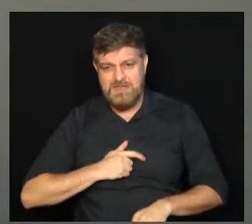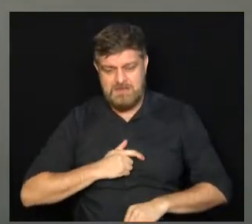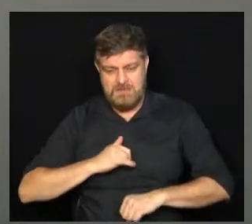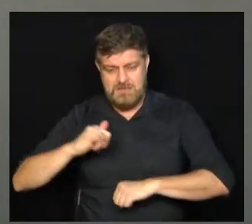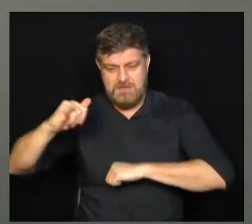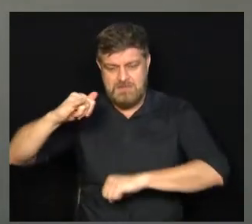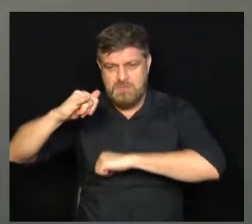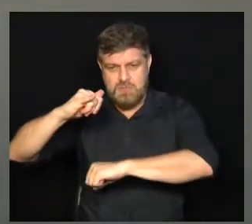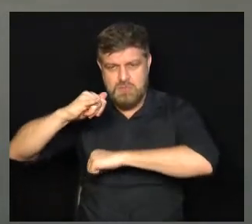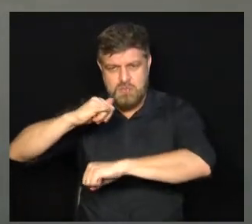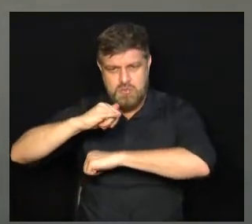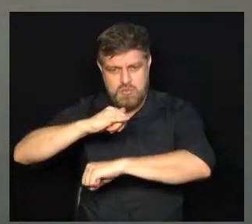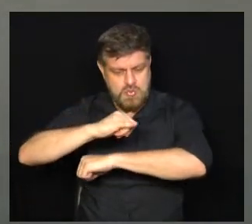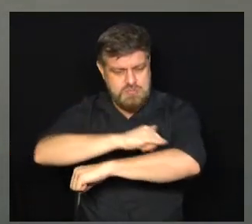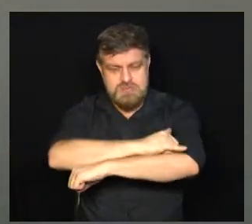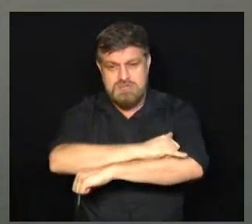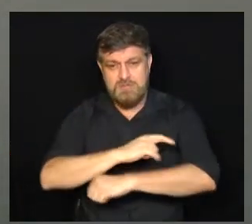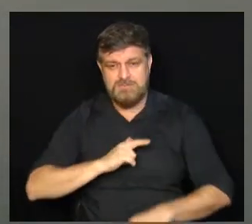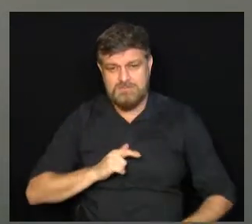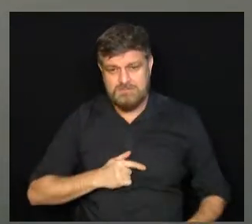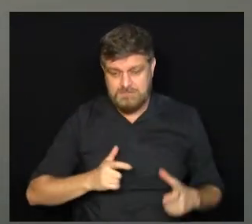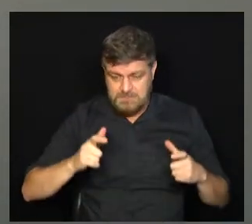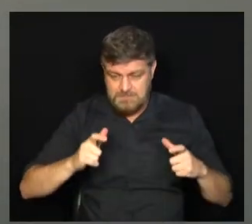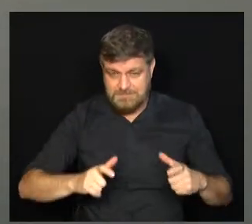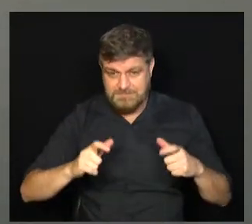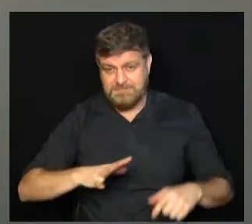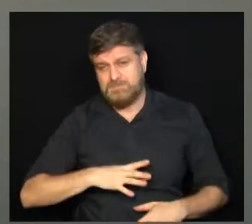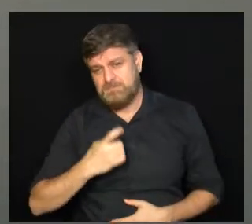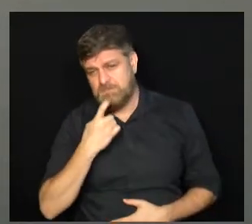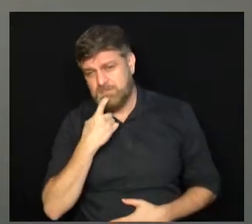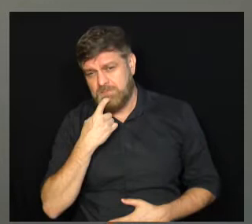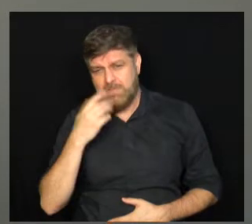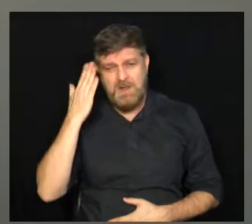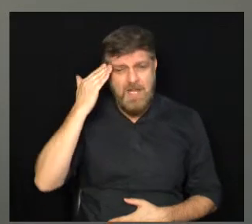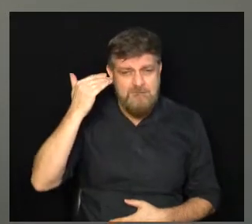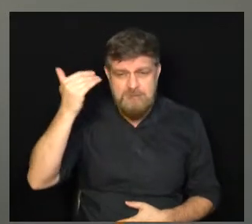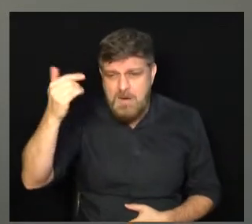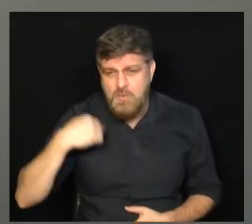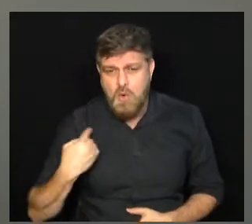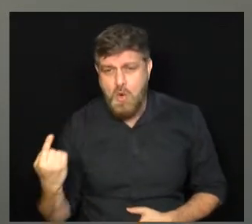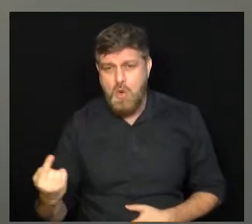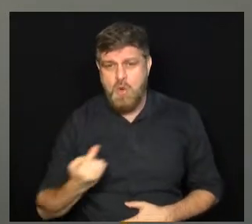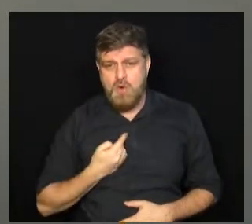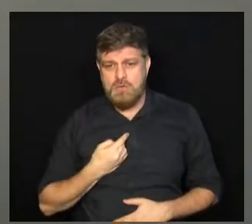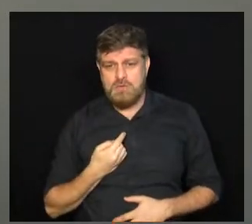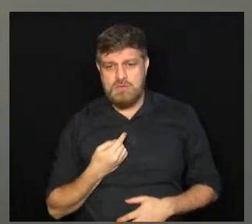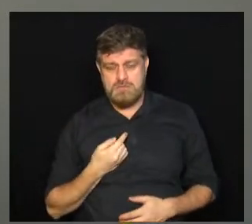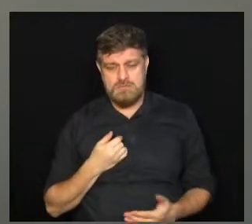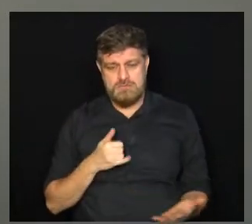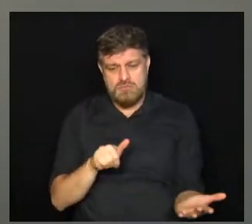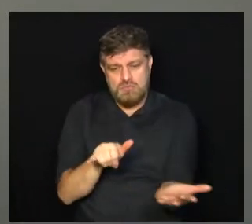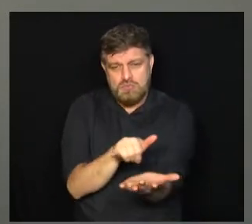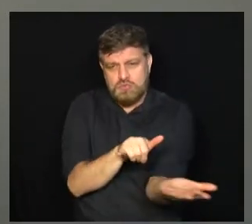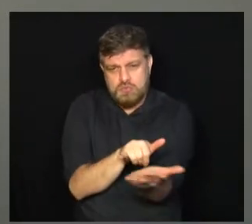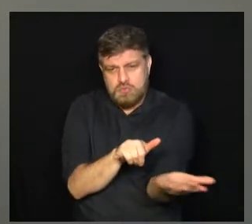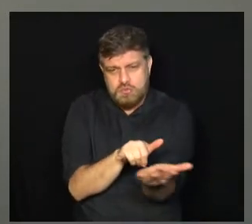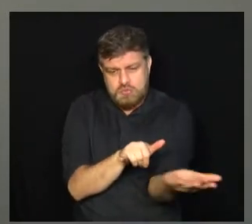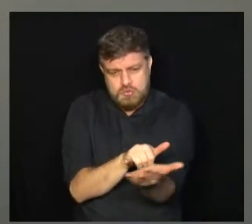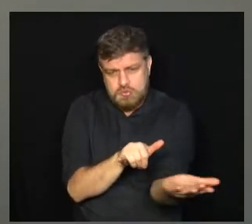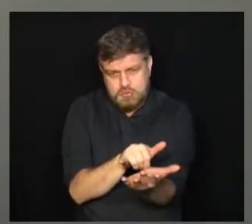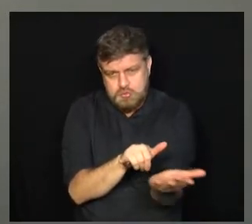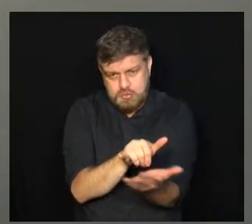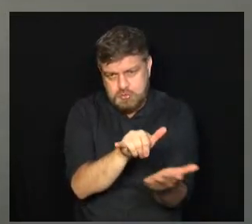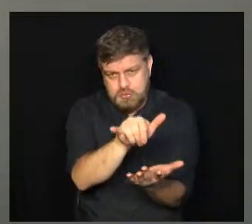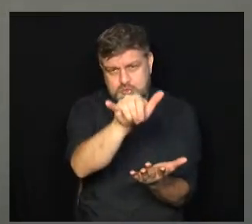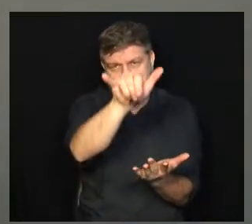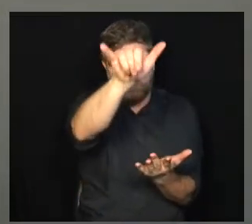cidade, nós temos hoje uma posição de destaque, né, em todo o país, o nosso aeroporto é internacional, eu acho que você